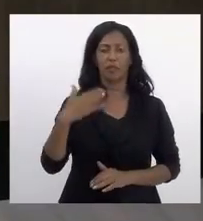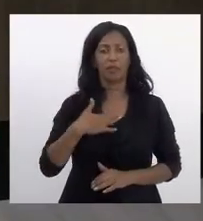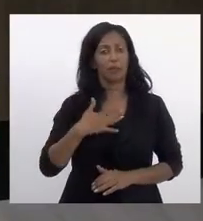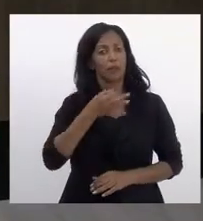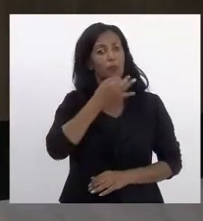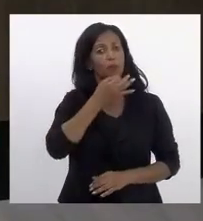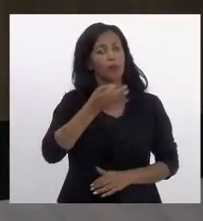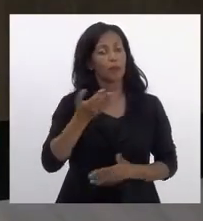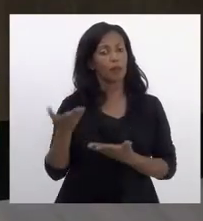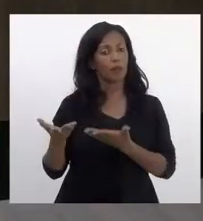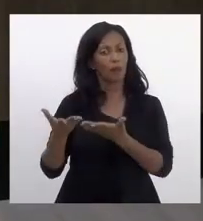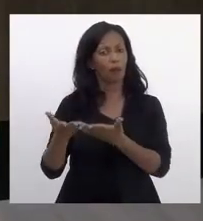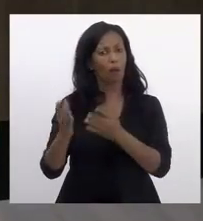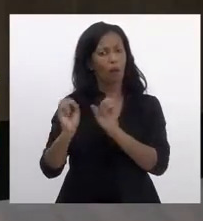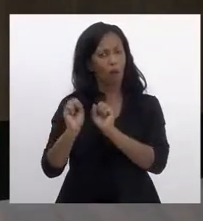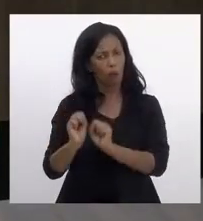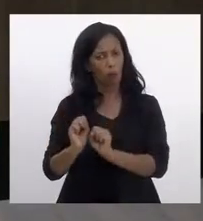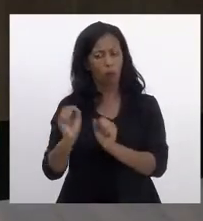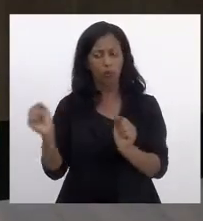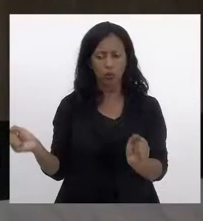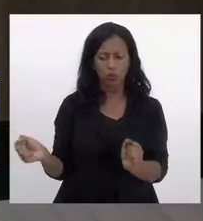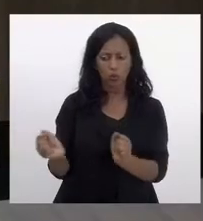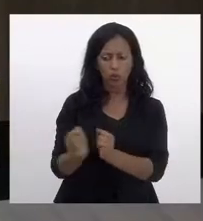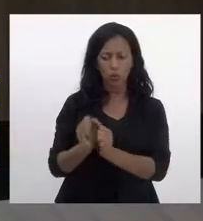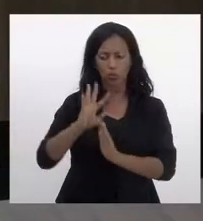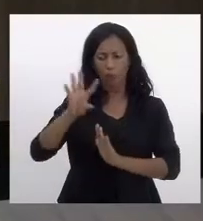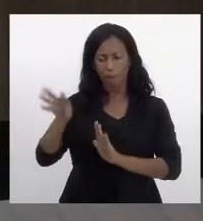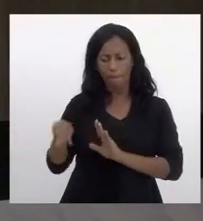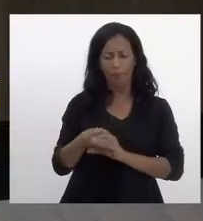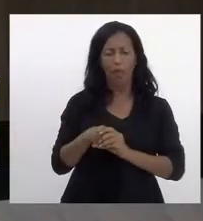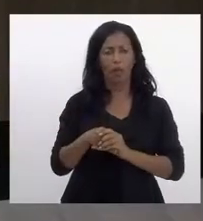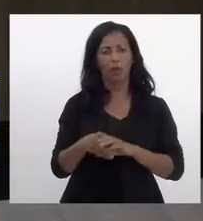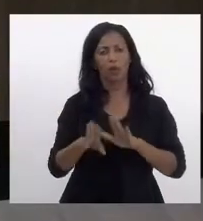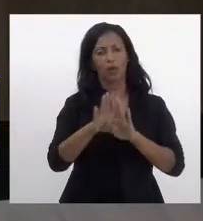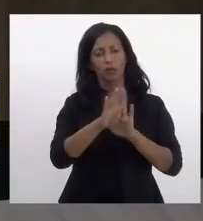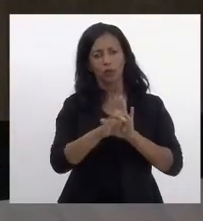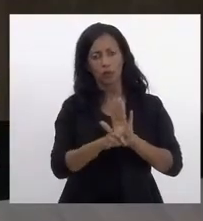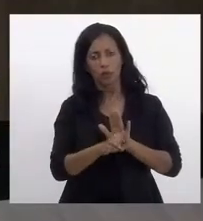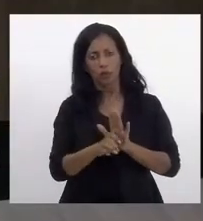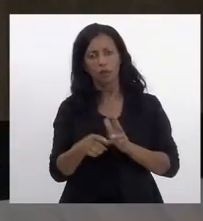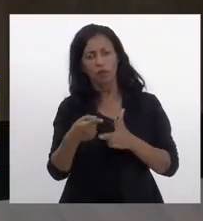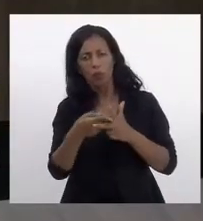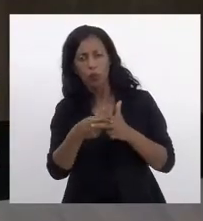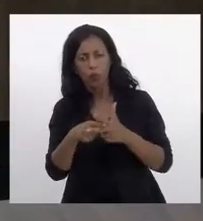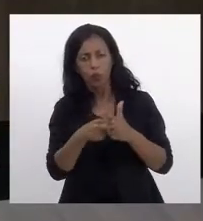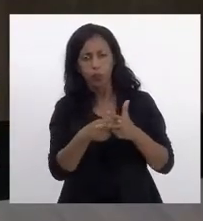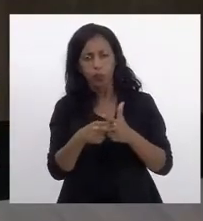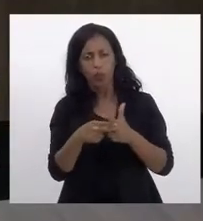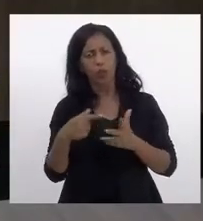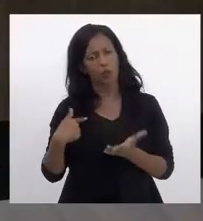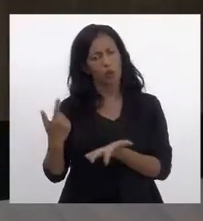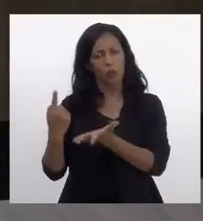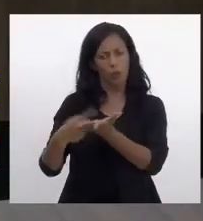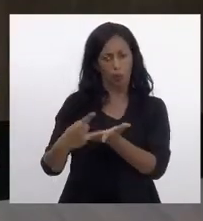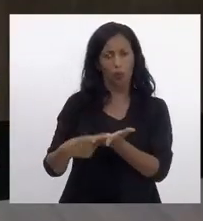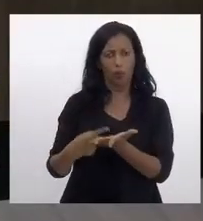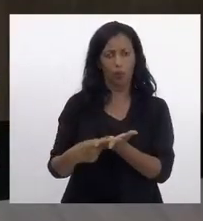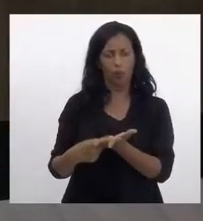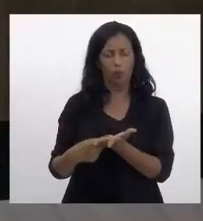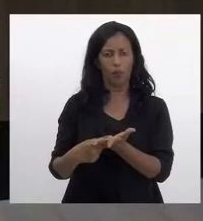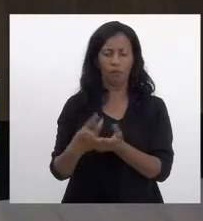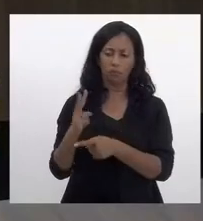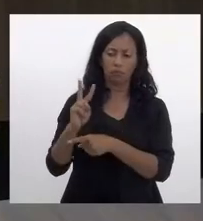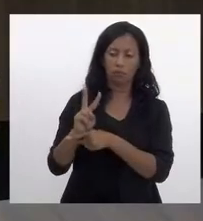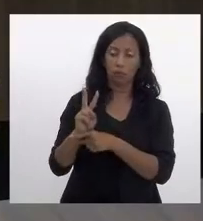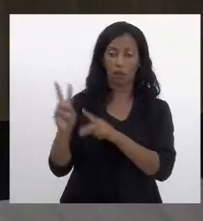opinião, pode, junto com as outras emendas, fazer um ajuste. Então, eu me comprometo, senhor presidente, em